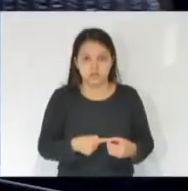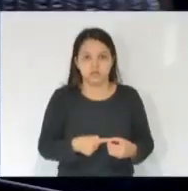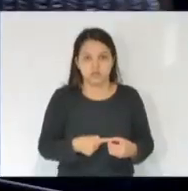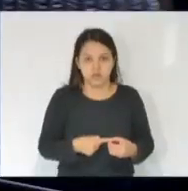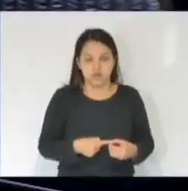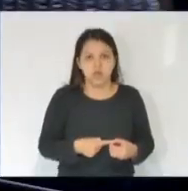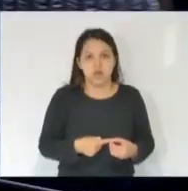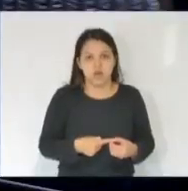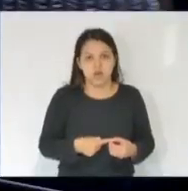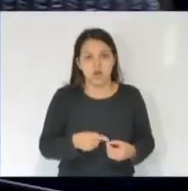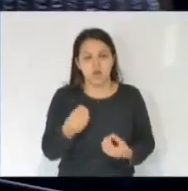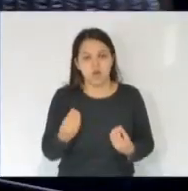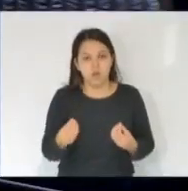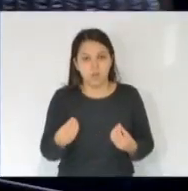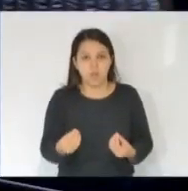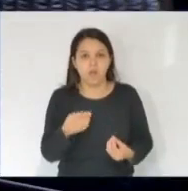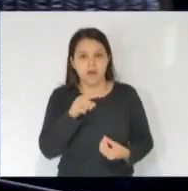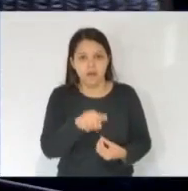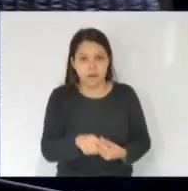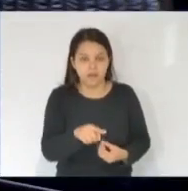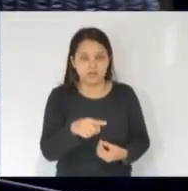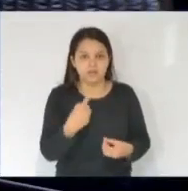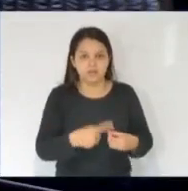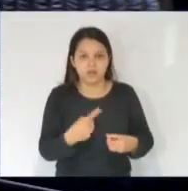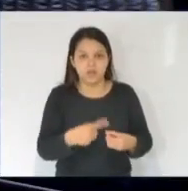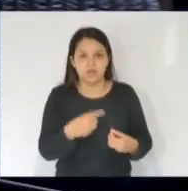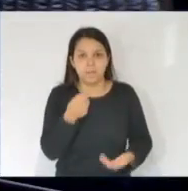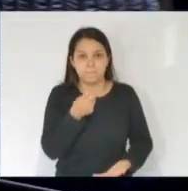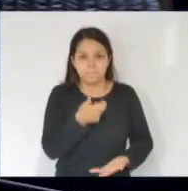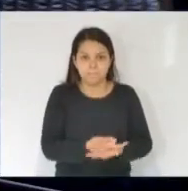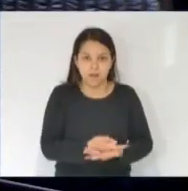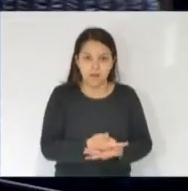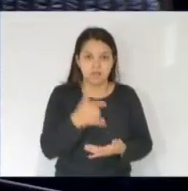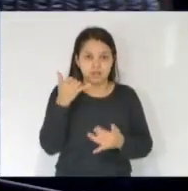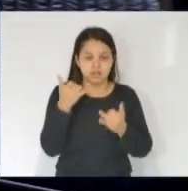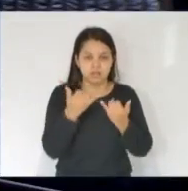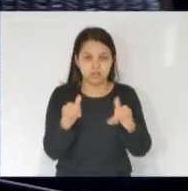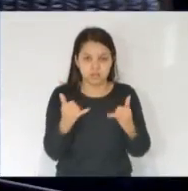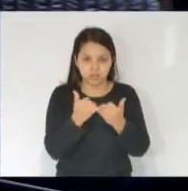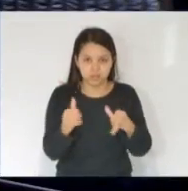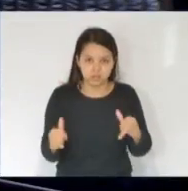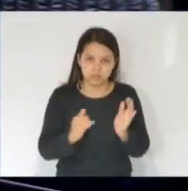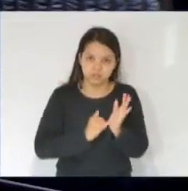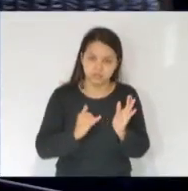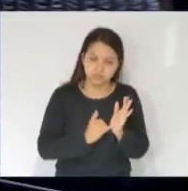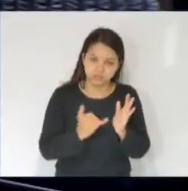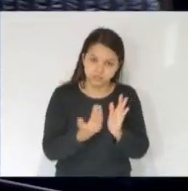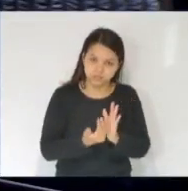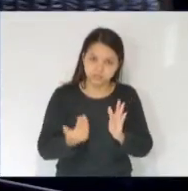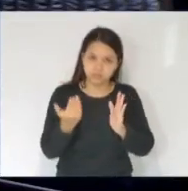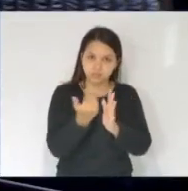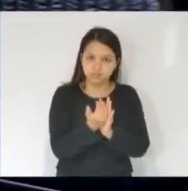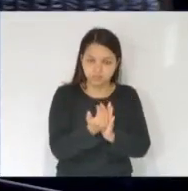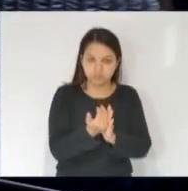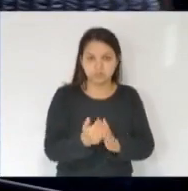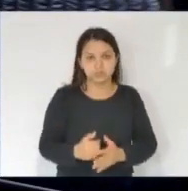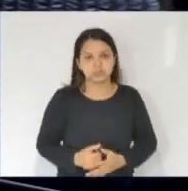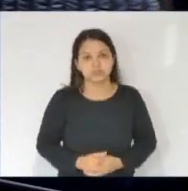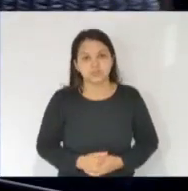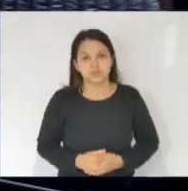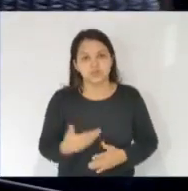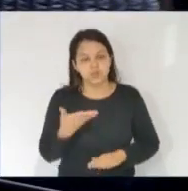cidade pagar a maior tarifa de energia de Santa Catarina, é um assunto muito importante, nós vamos todos estar lá. Dá as